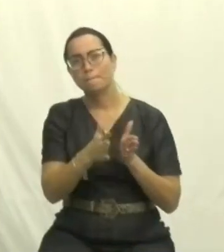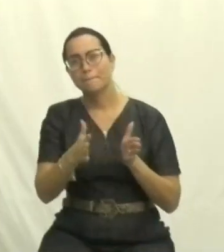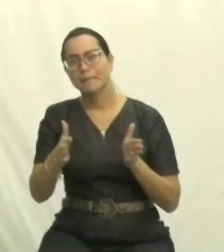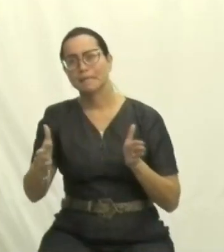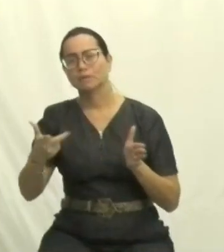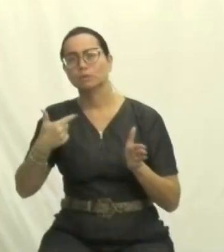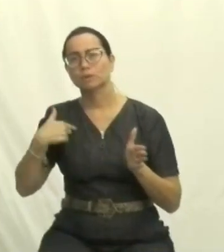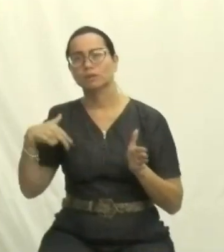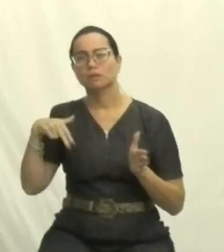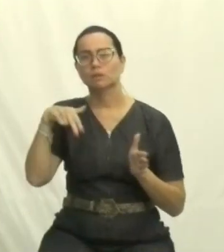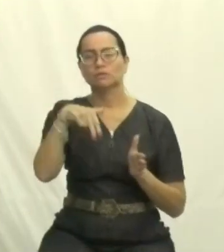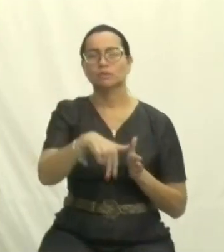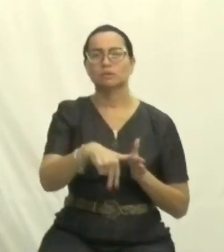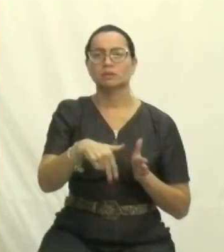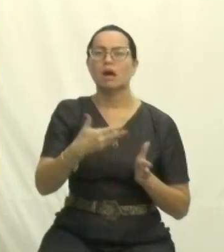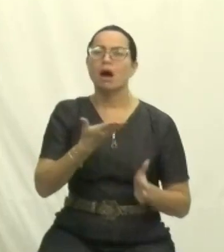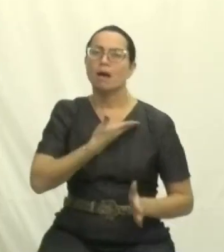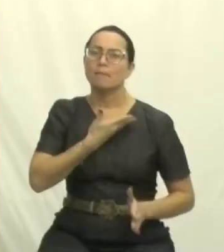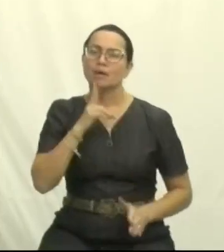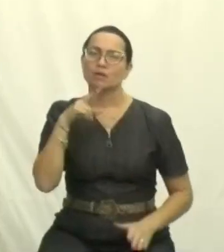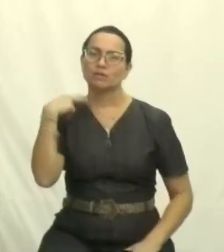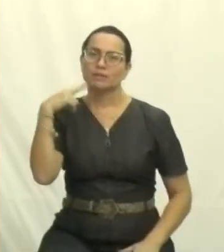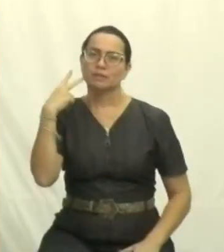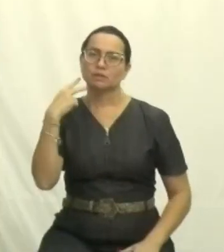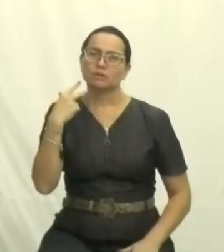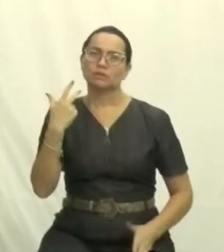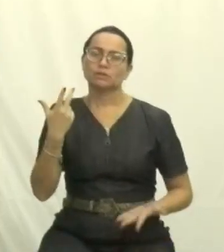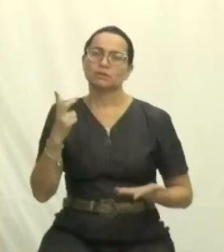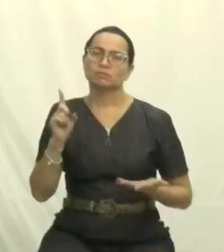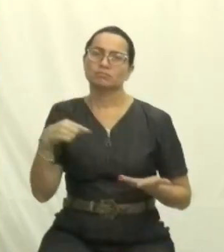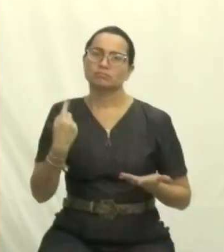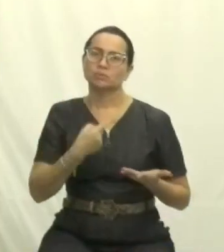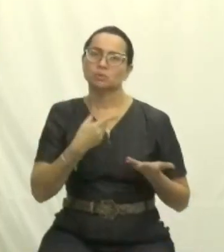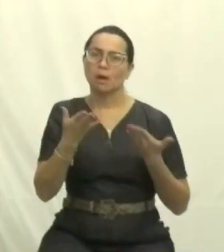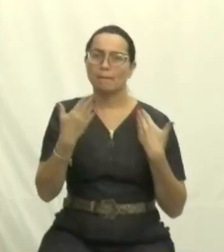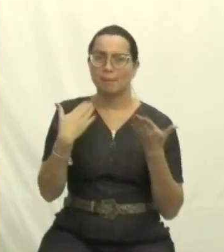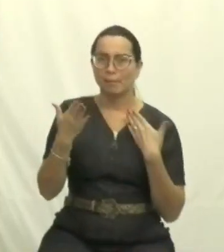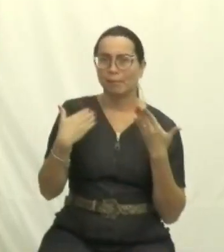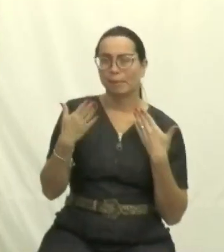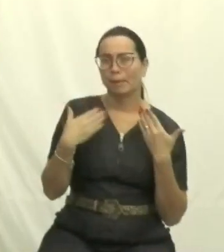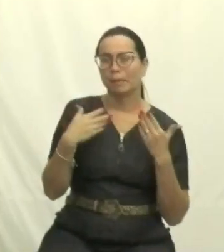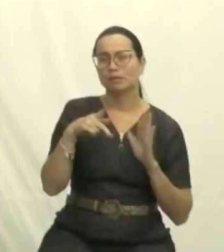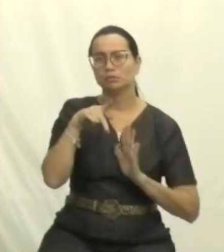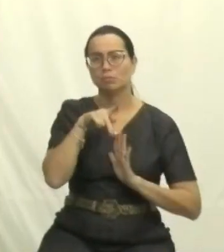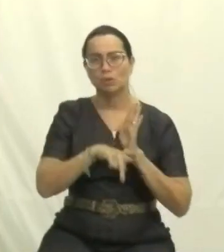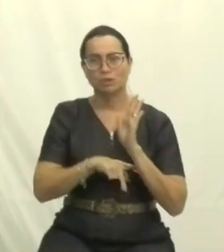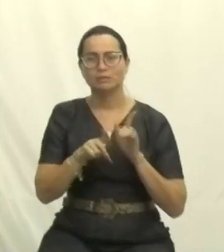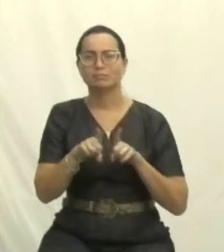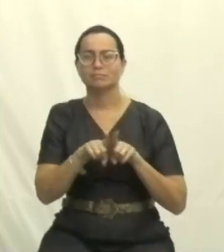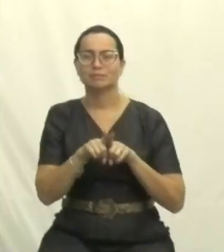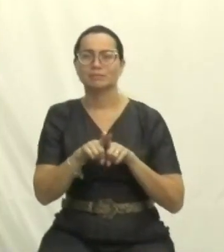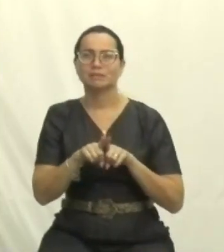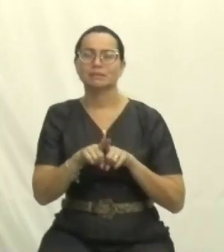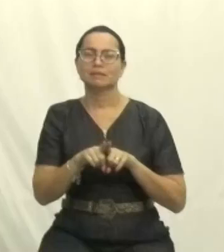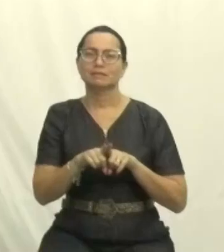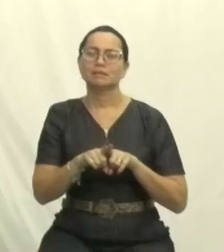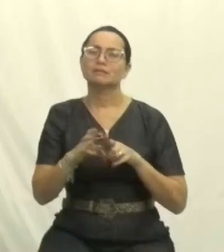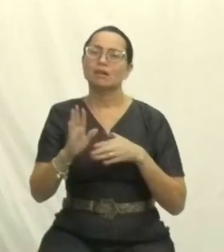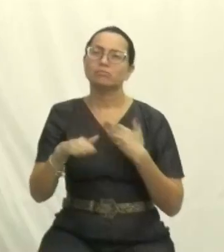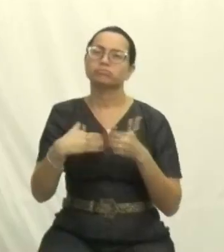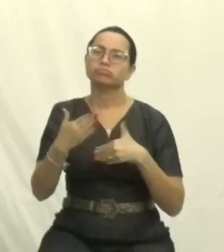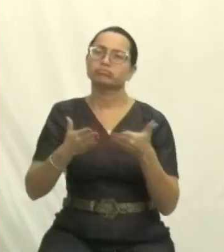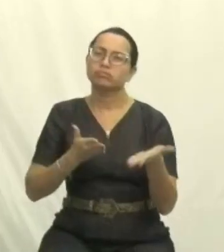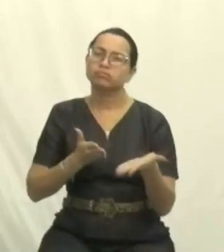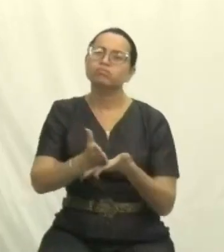por aqui, todos os colegas vereadores, nos nossos debates, nossos projetos, que foram avançando